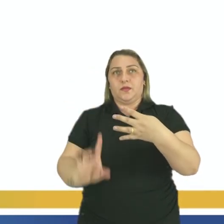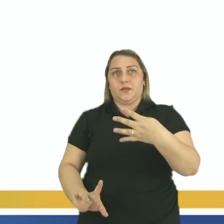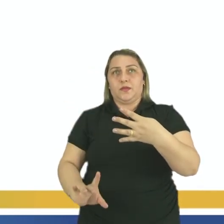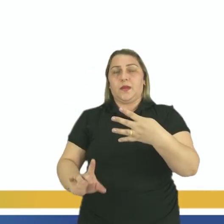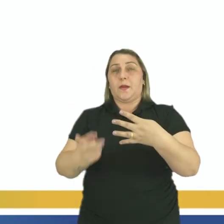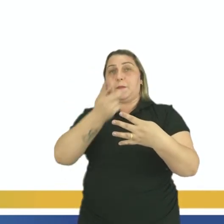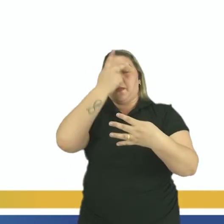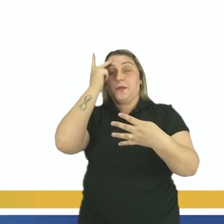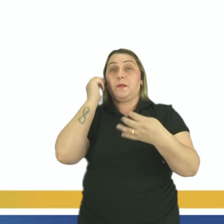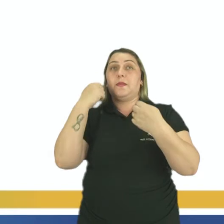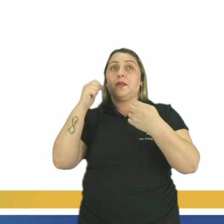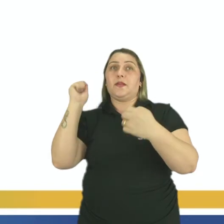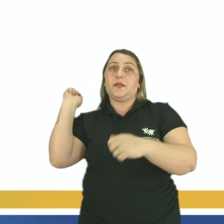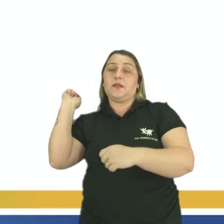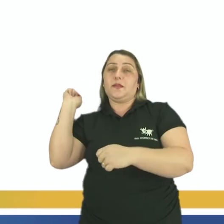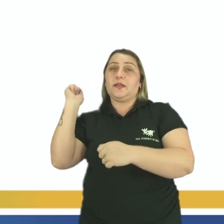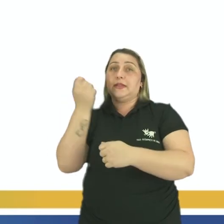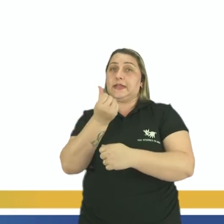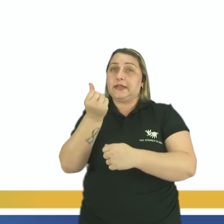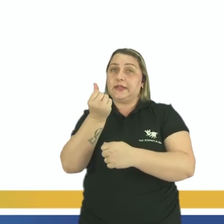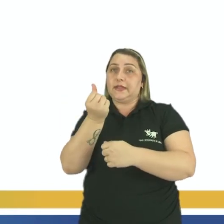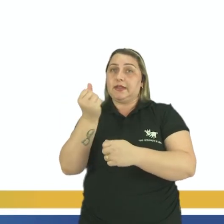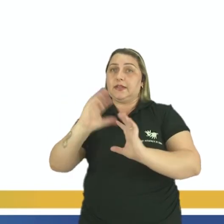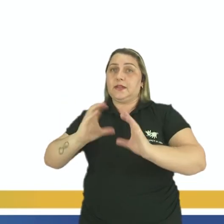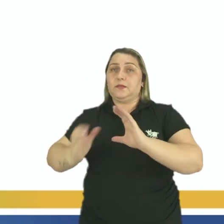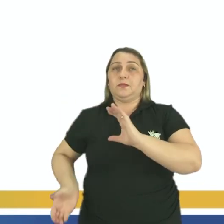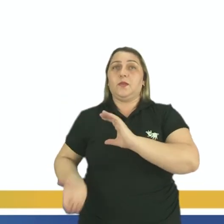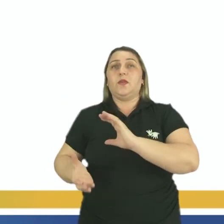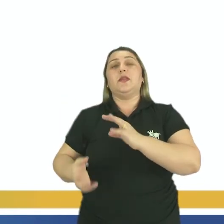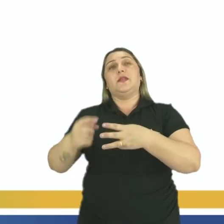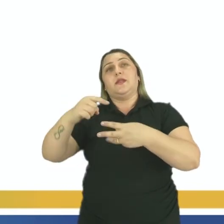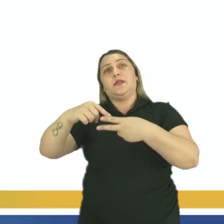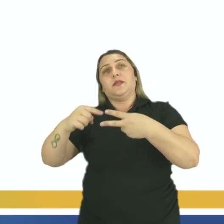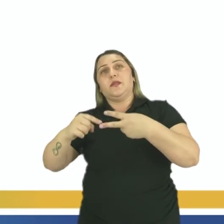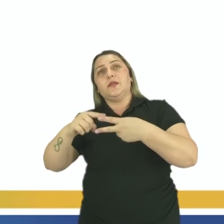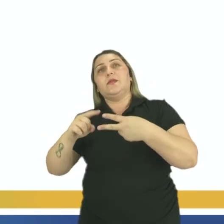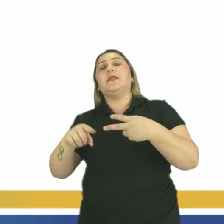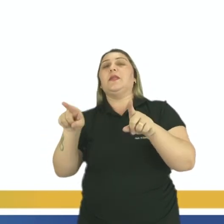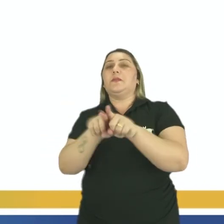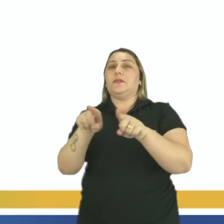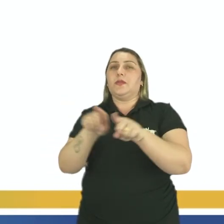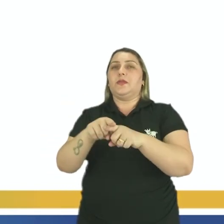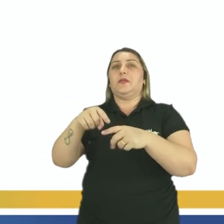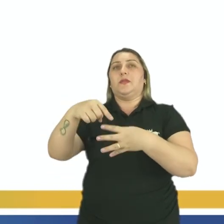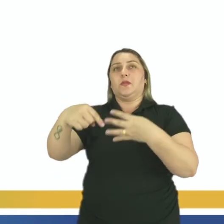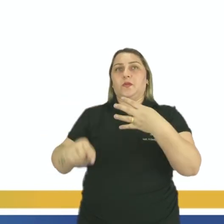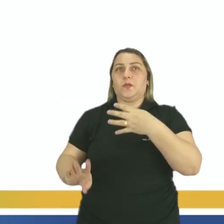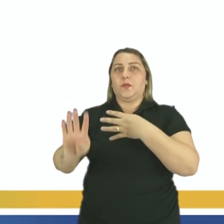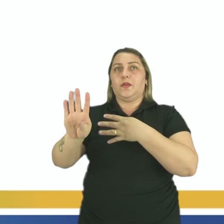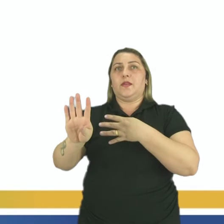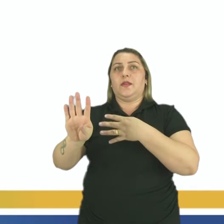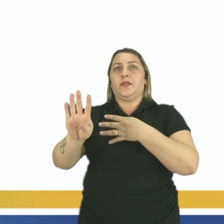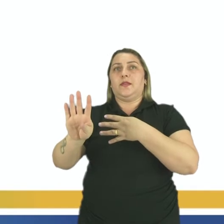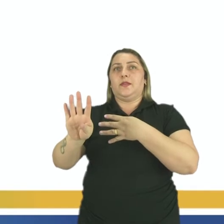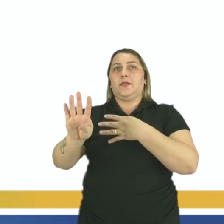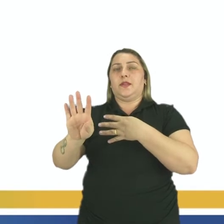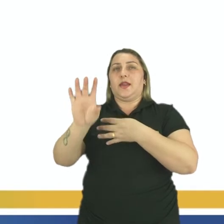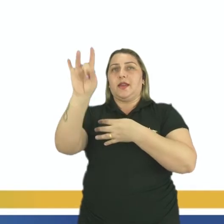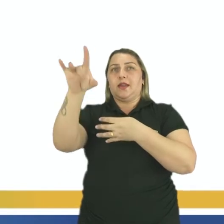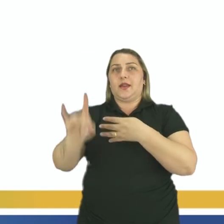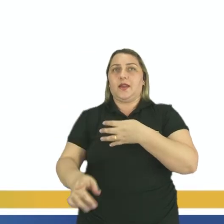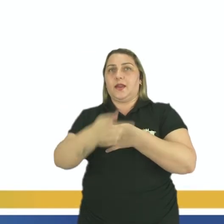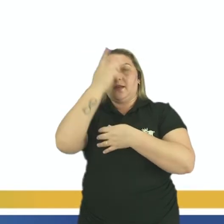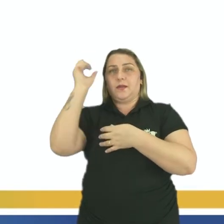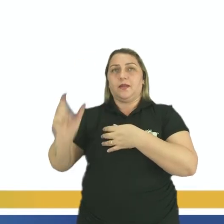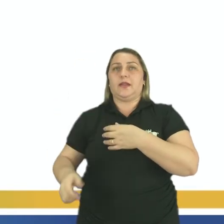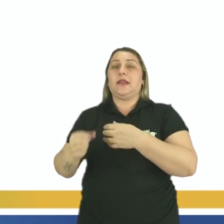delas a pessoa deve lançar as 6 bolas. Nas duplas também são 4 ends e cada participante